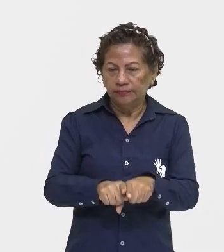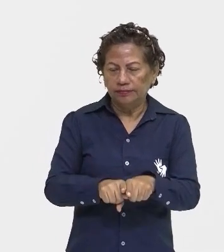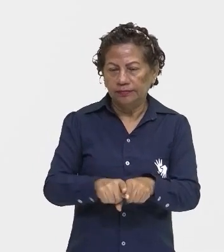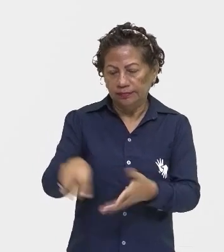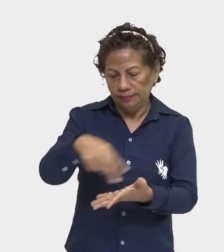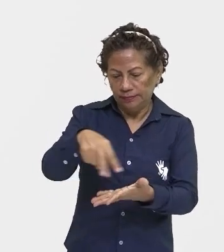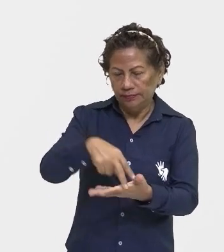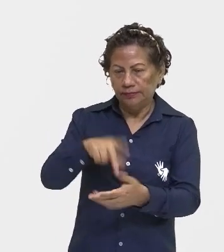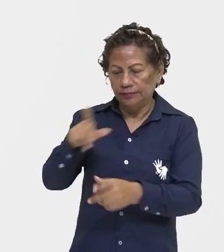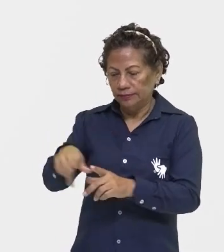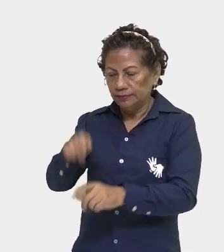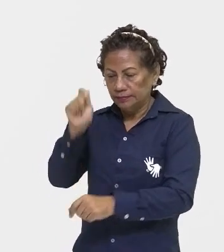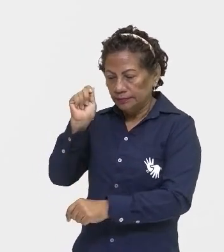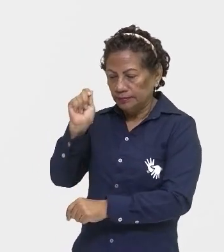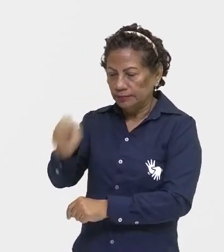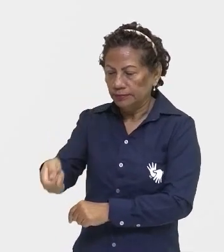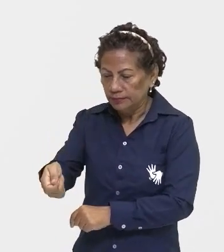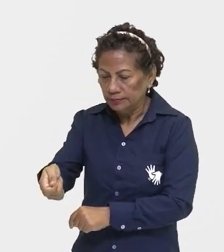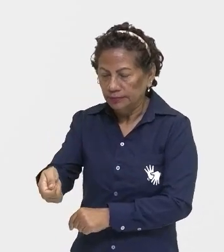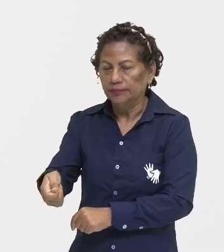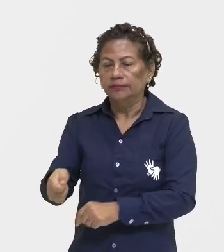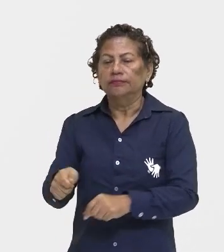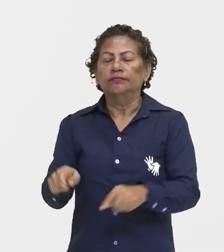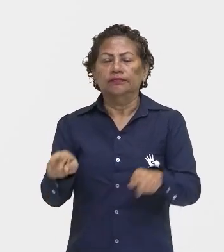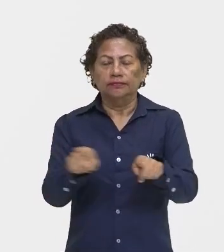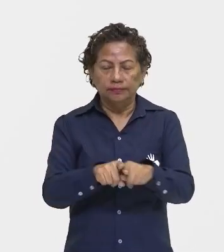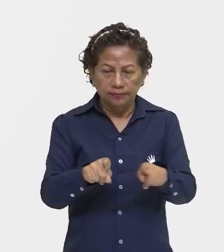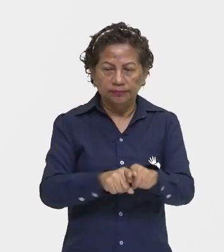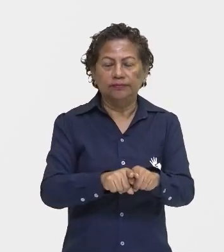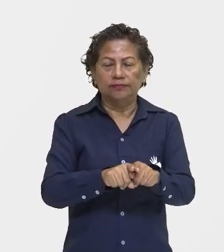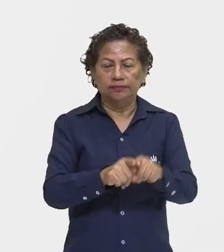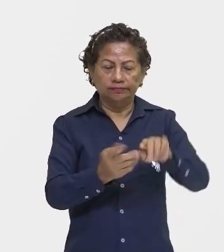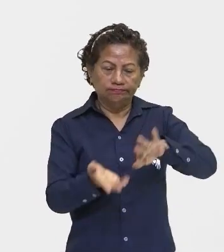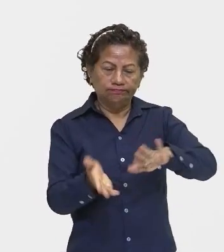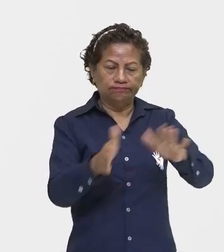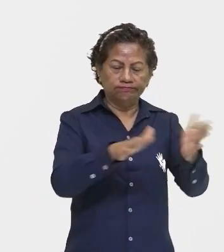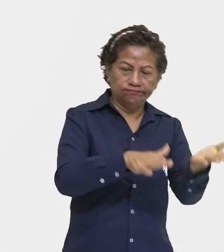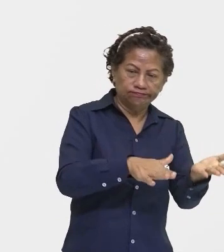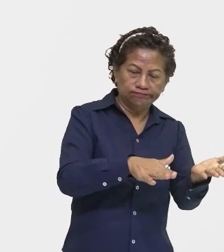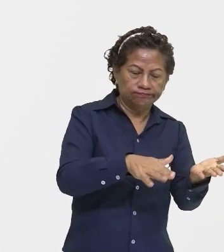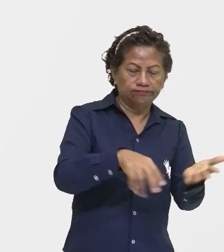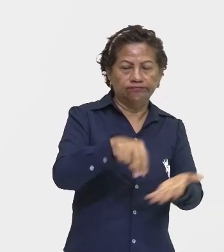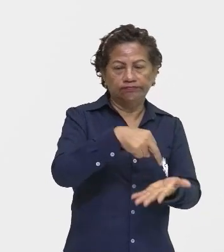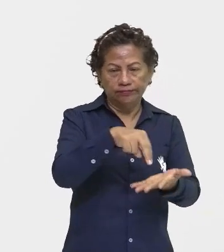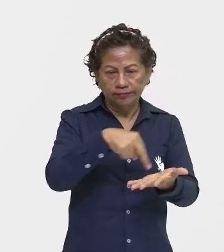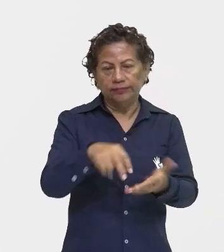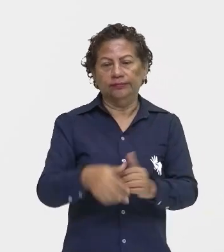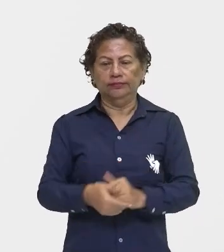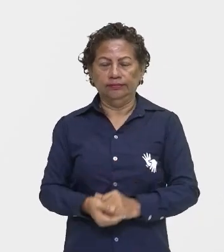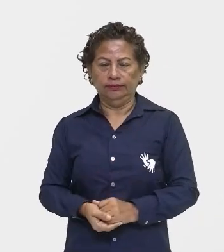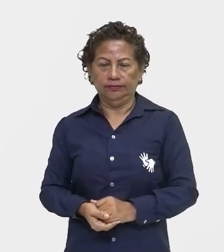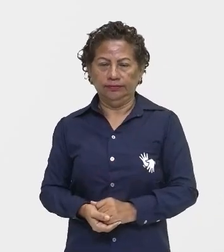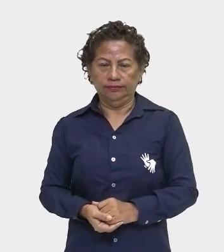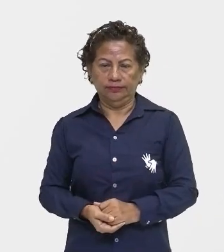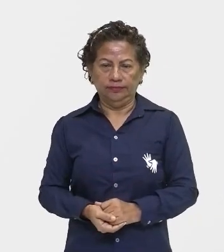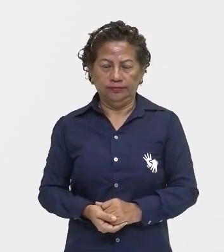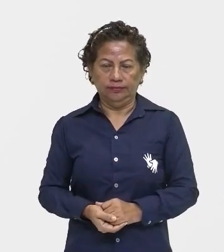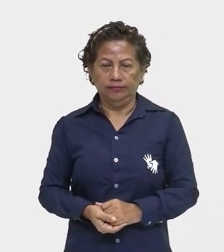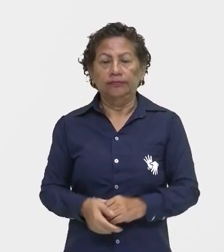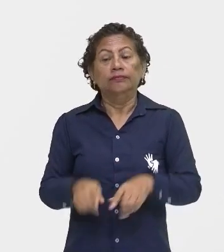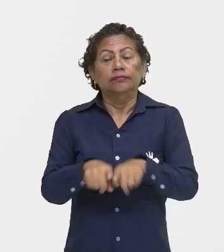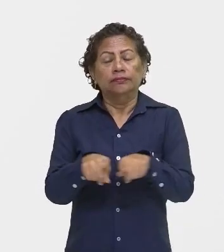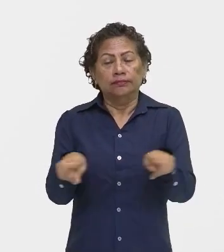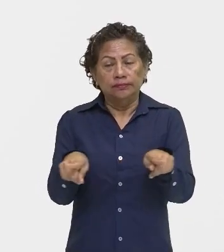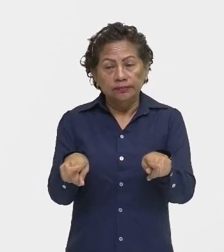um ritual fúnebre. Podem ser realizadas em grupos ou mesmo por um único indivíduo.